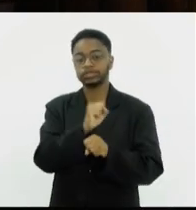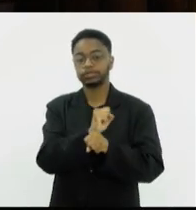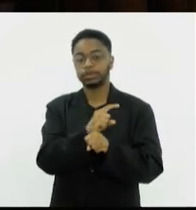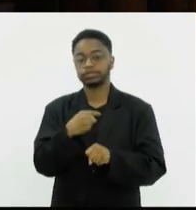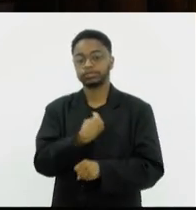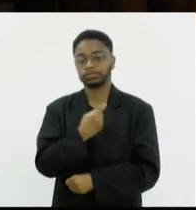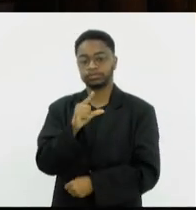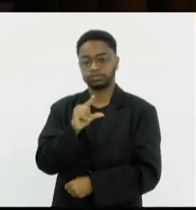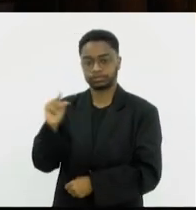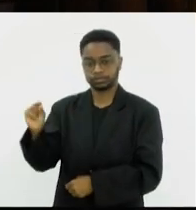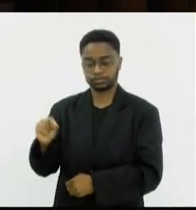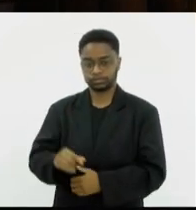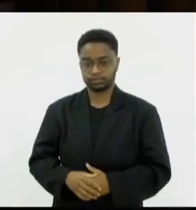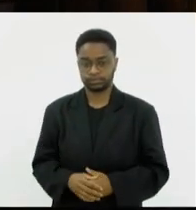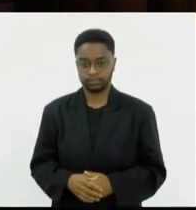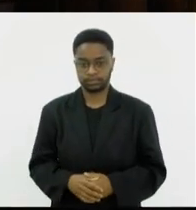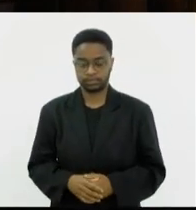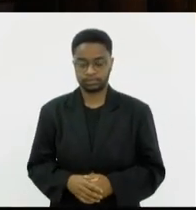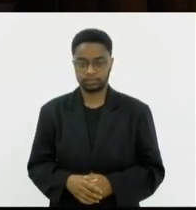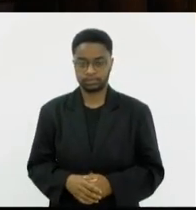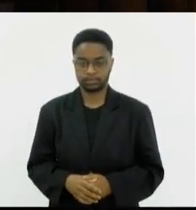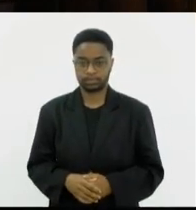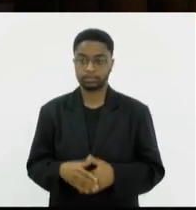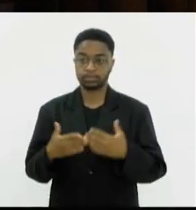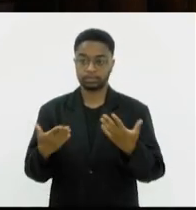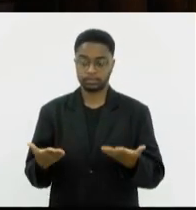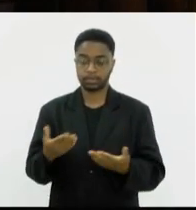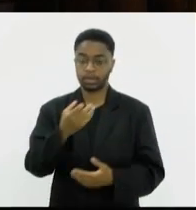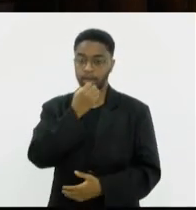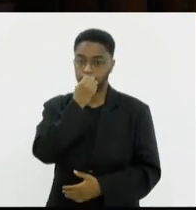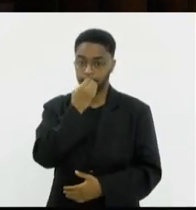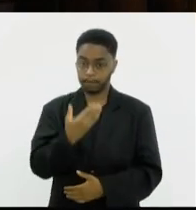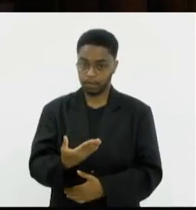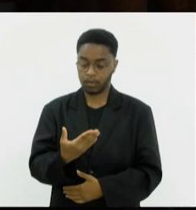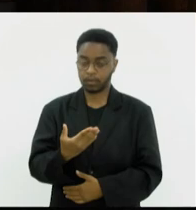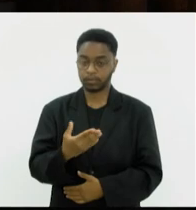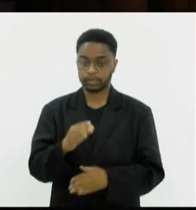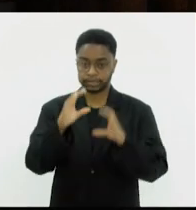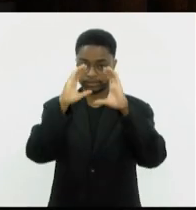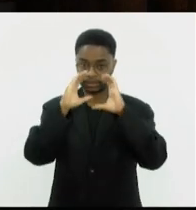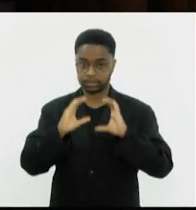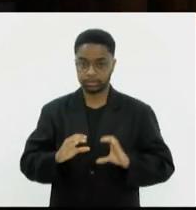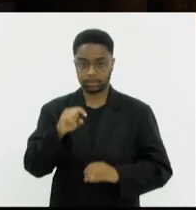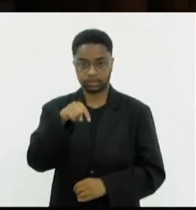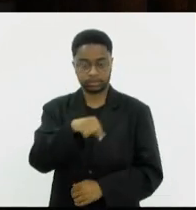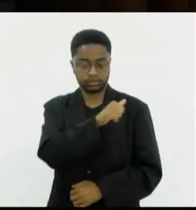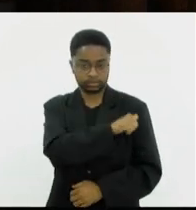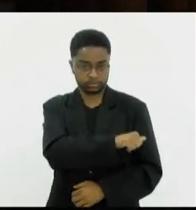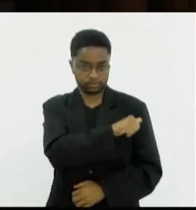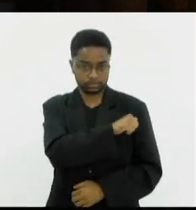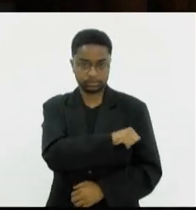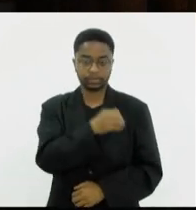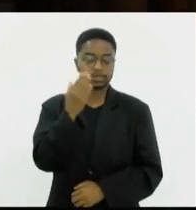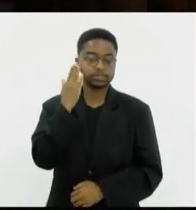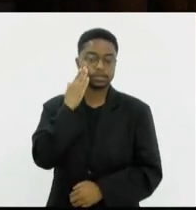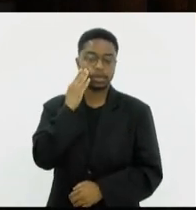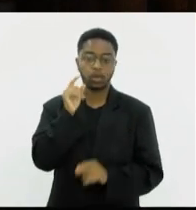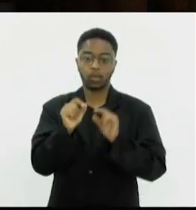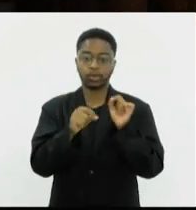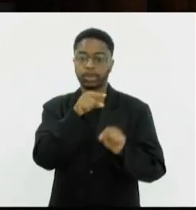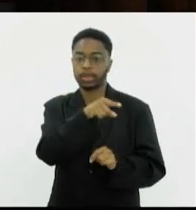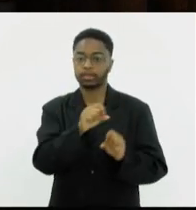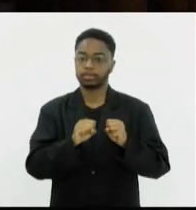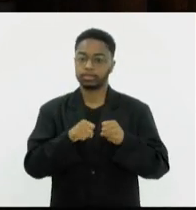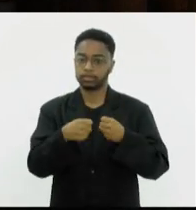falar. Então, é bom o cidadão do Rio de Janeiro saber o que esse deputado